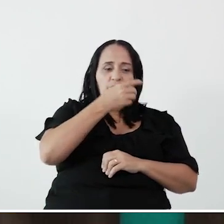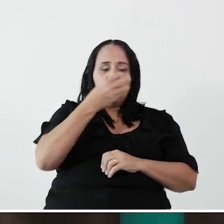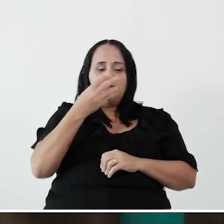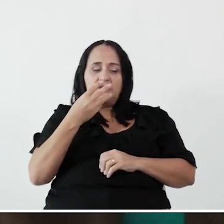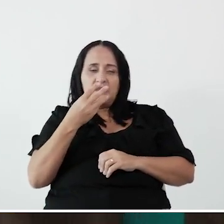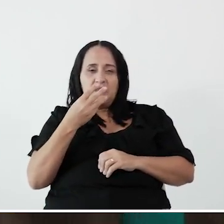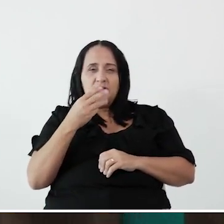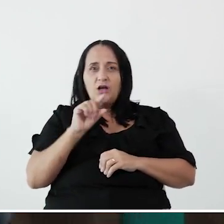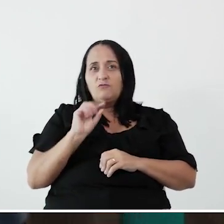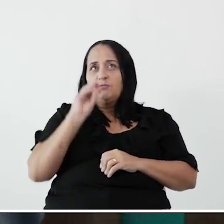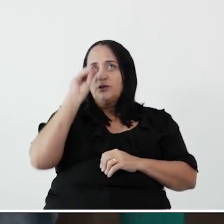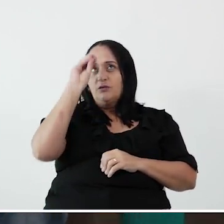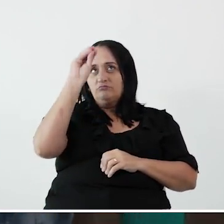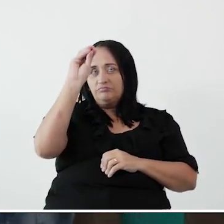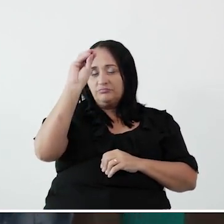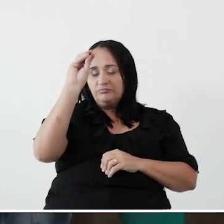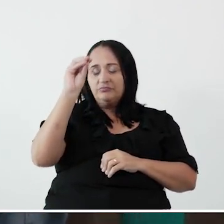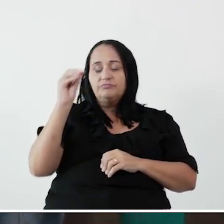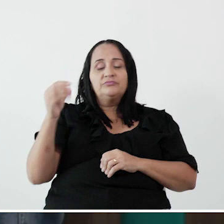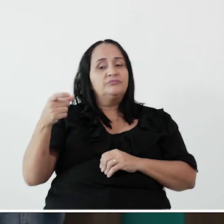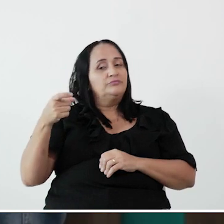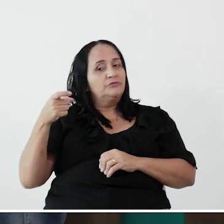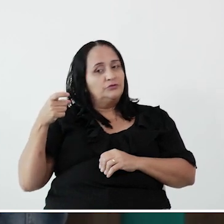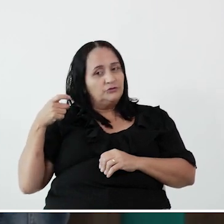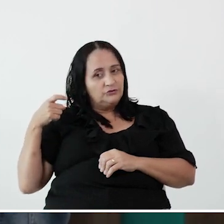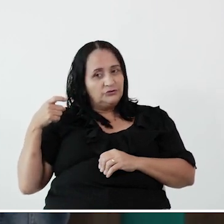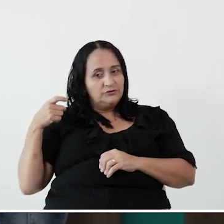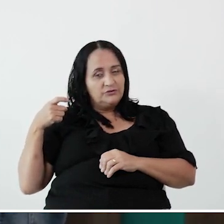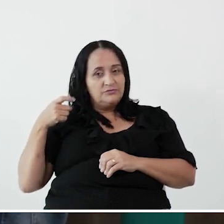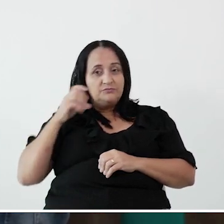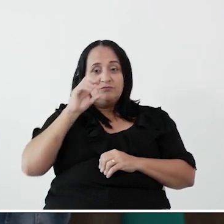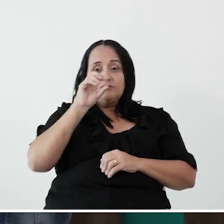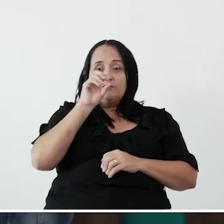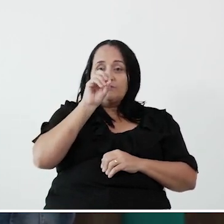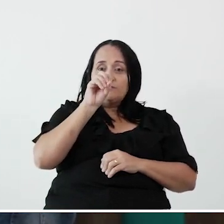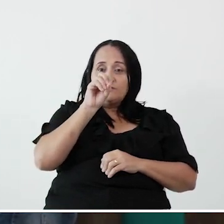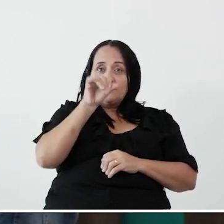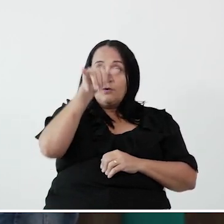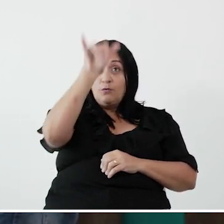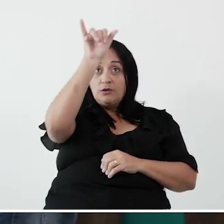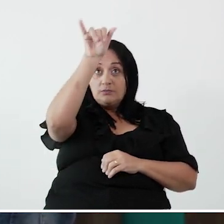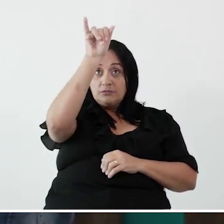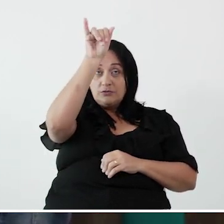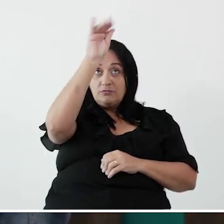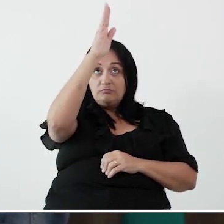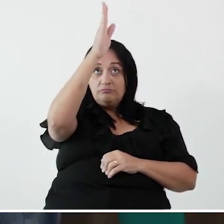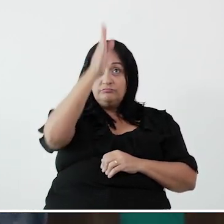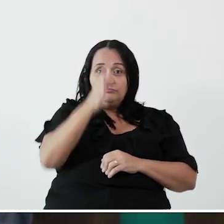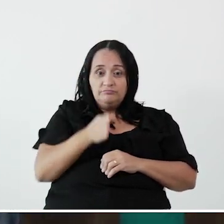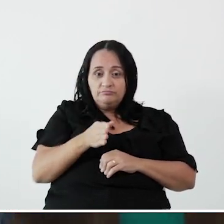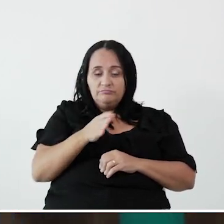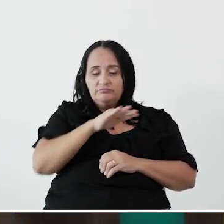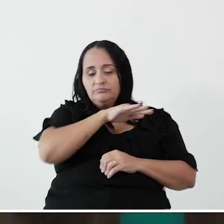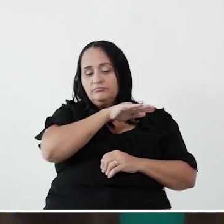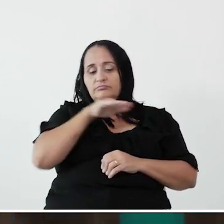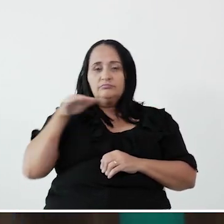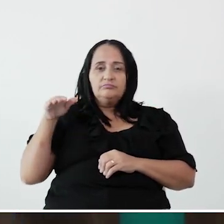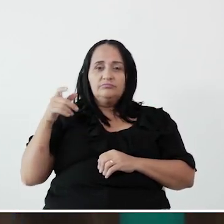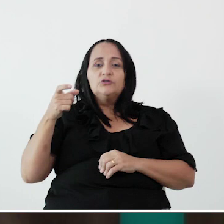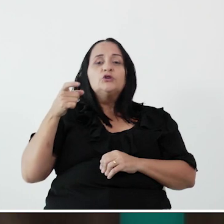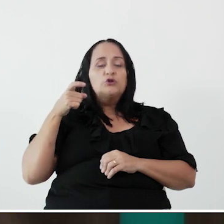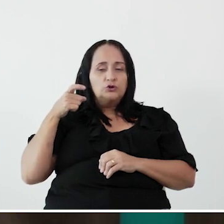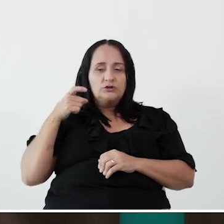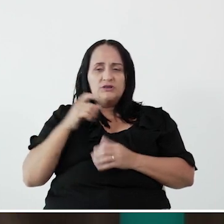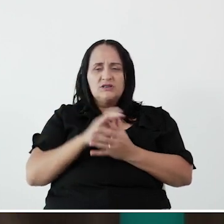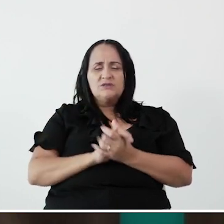ordenadas. Abscissa eu marco o valor de x, ordenada eu marco o valor de y. Relembrando a você